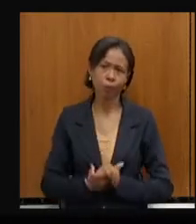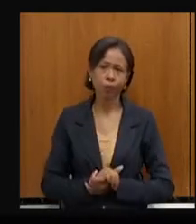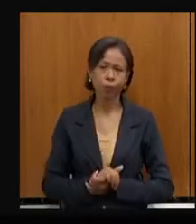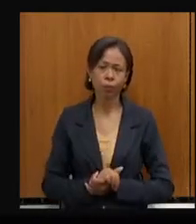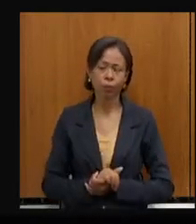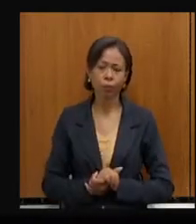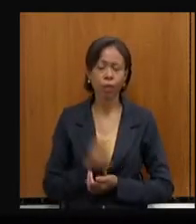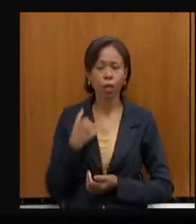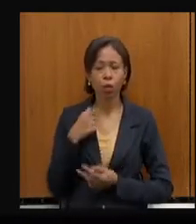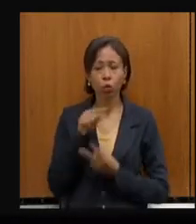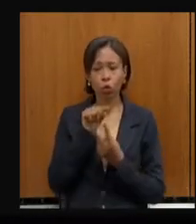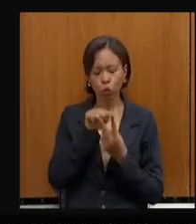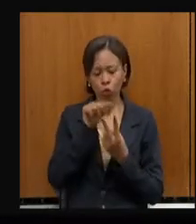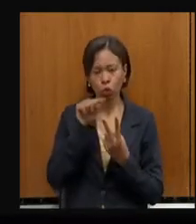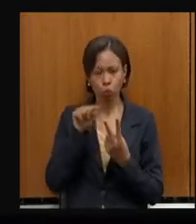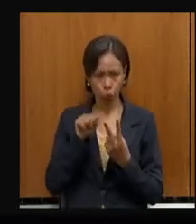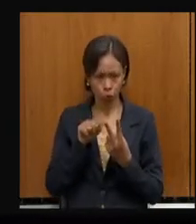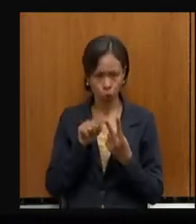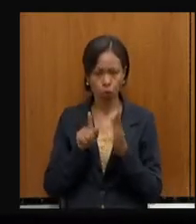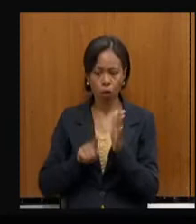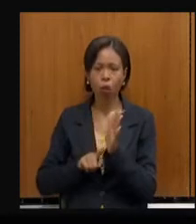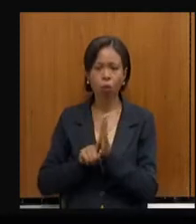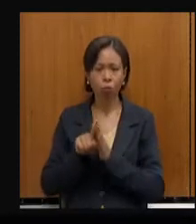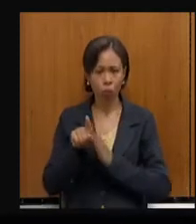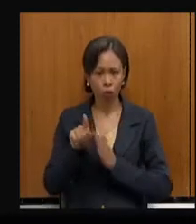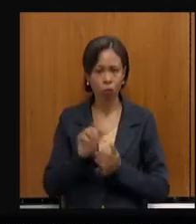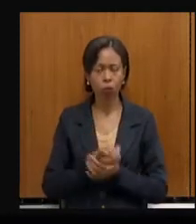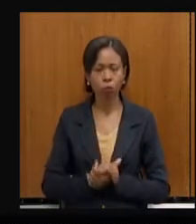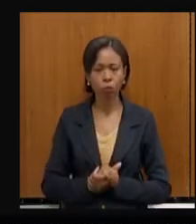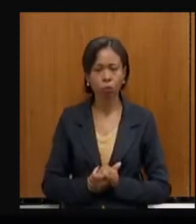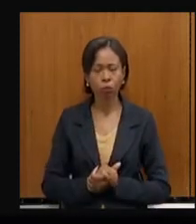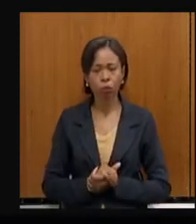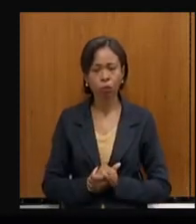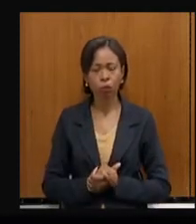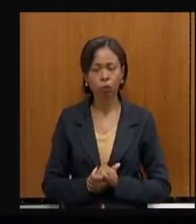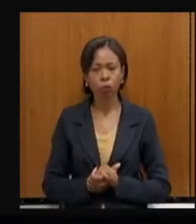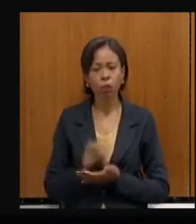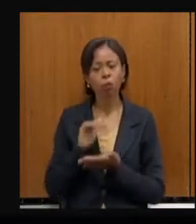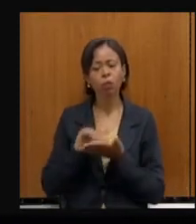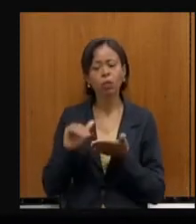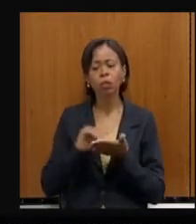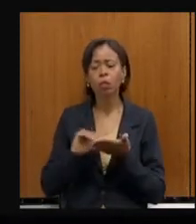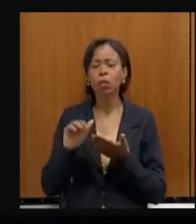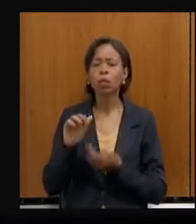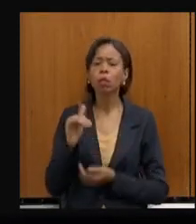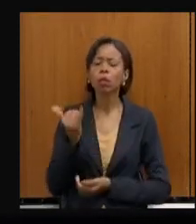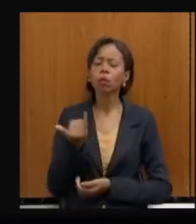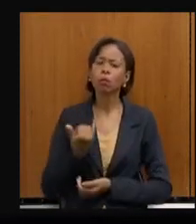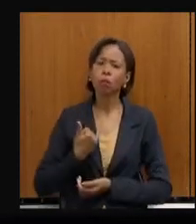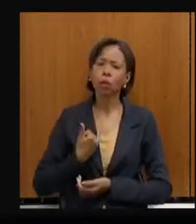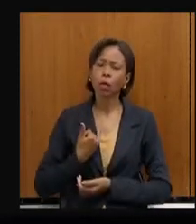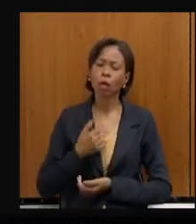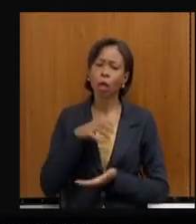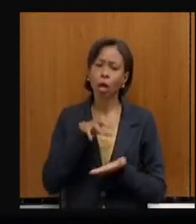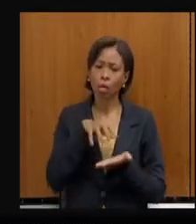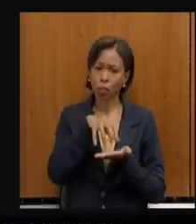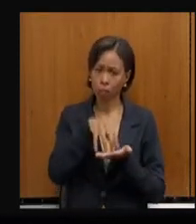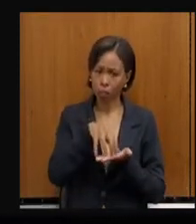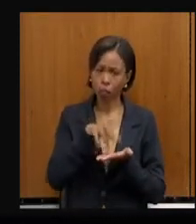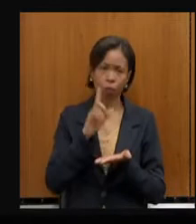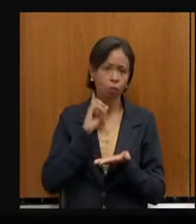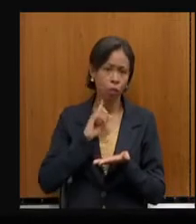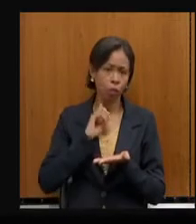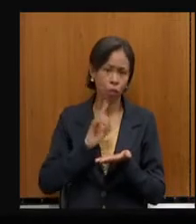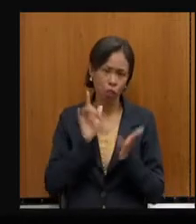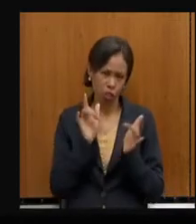dois questionamentos e eu diria para secretaria informar centro Mineiro de resíduos